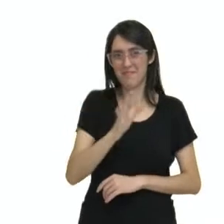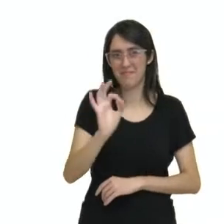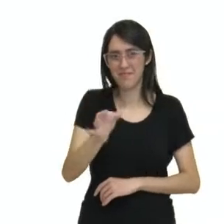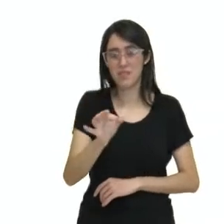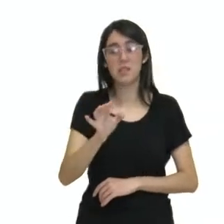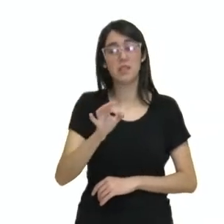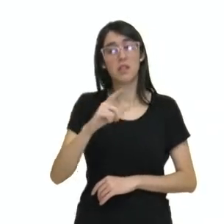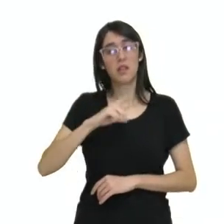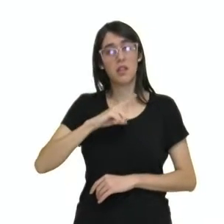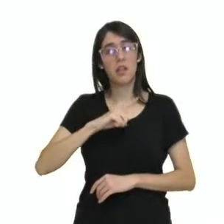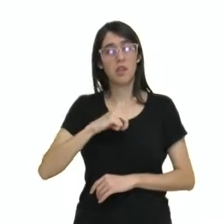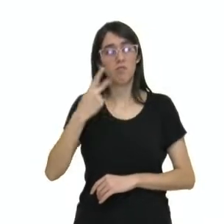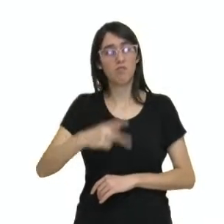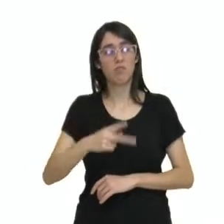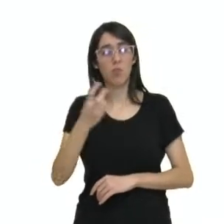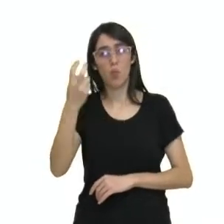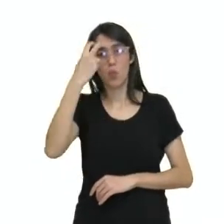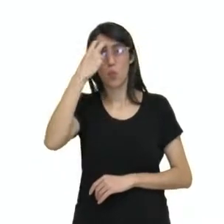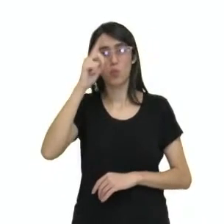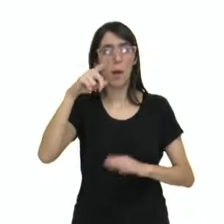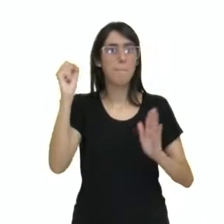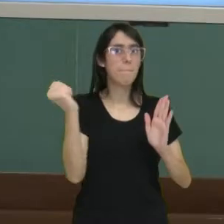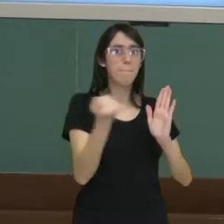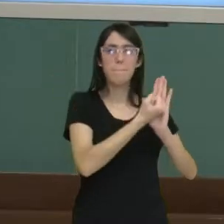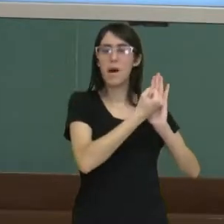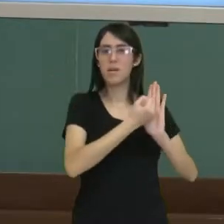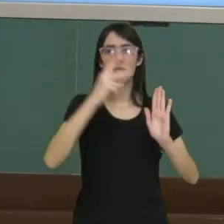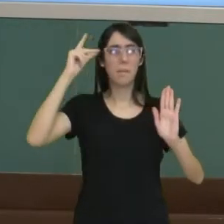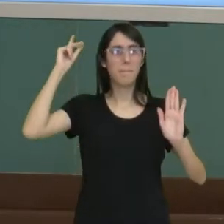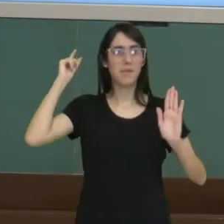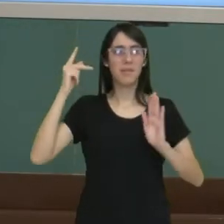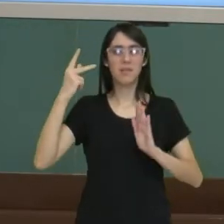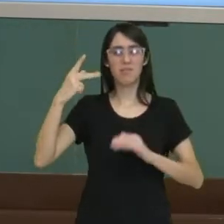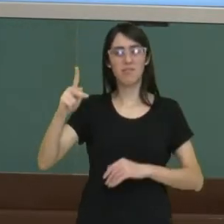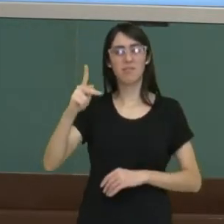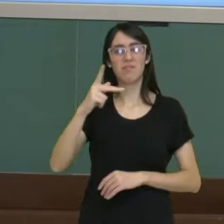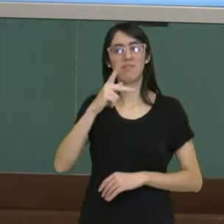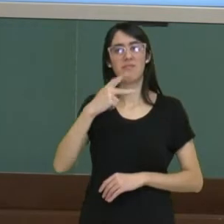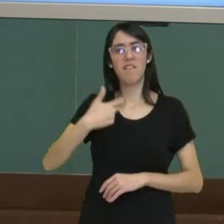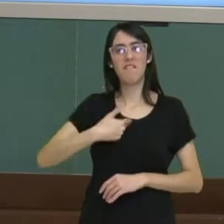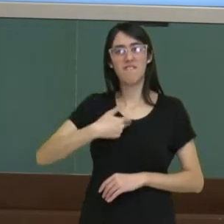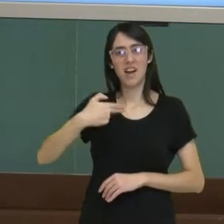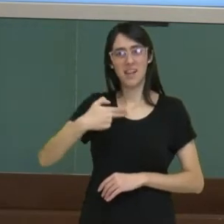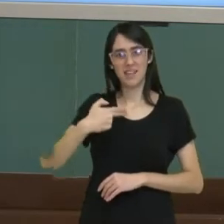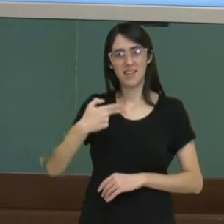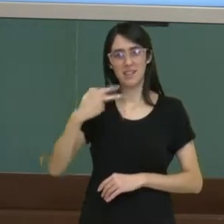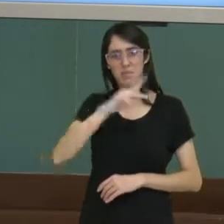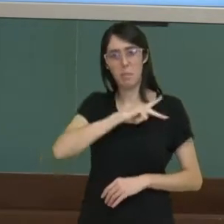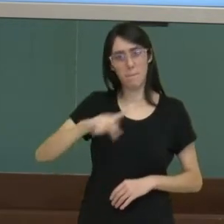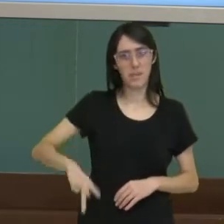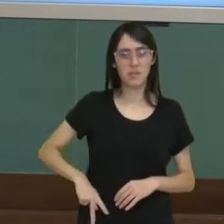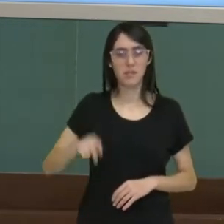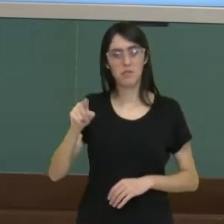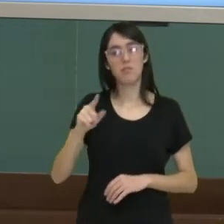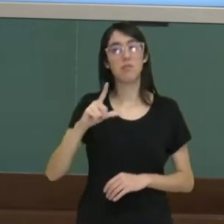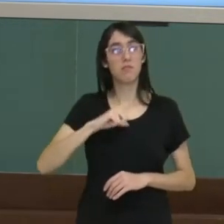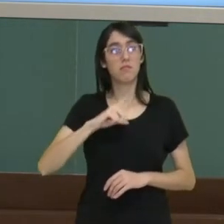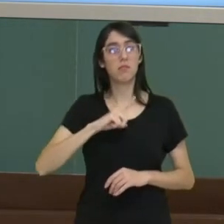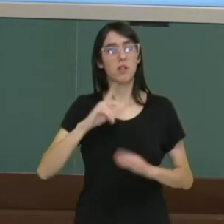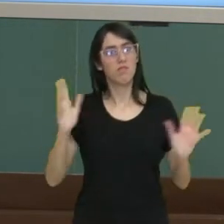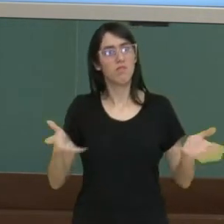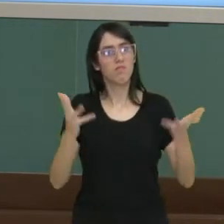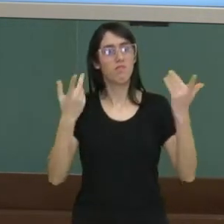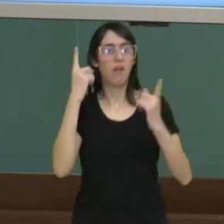cultura nacional vai ser uma marca do governo Vargas, um incentivo ao samba, um incentivo ao carnaval. Olha só que